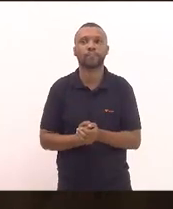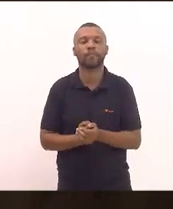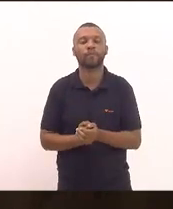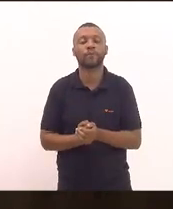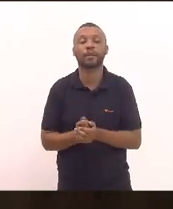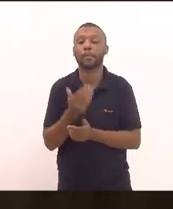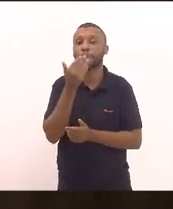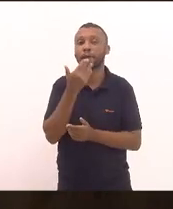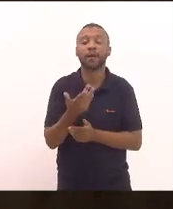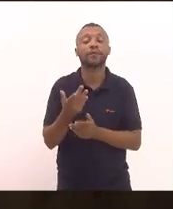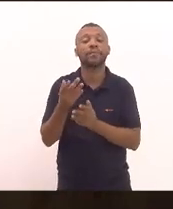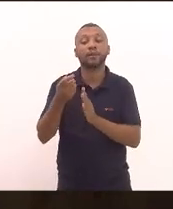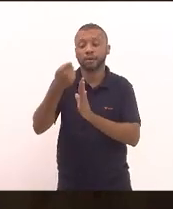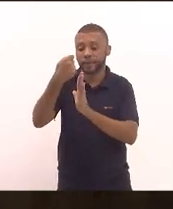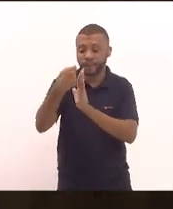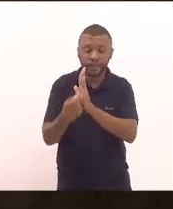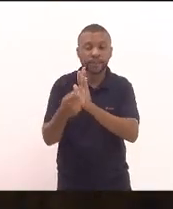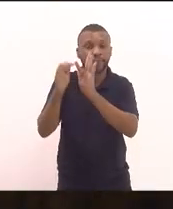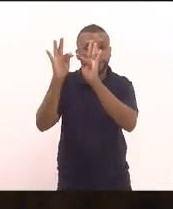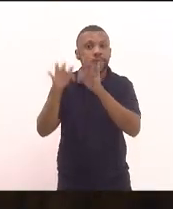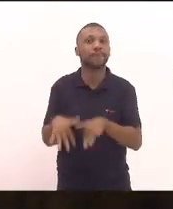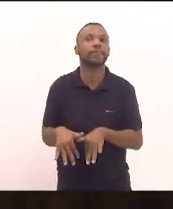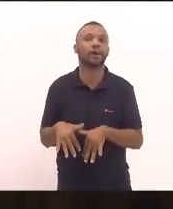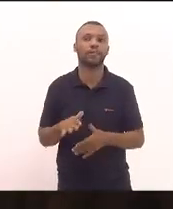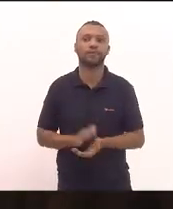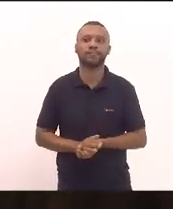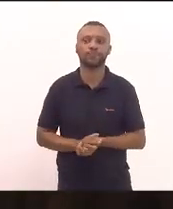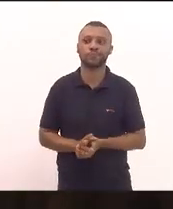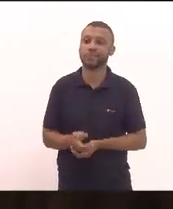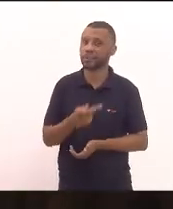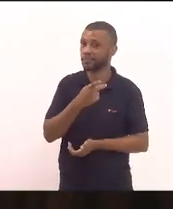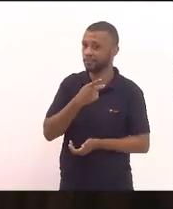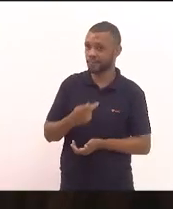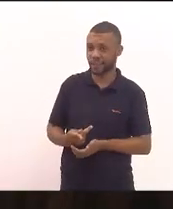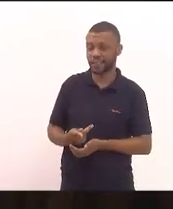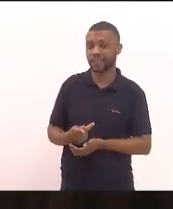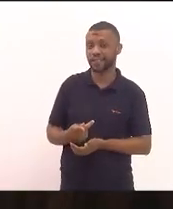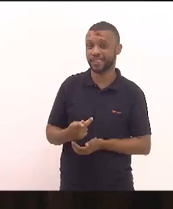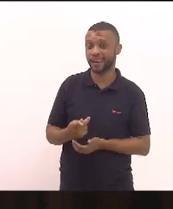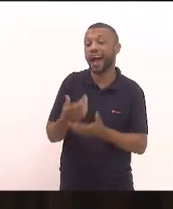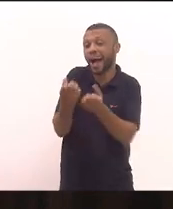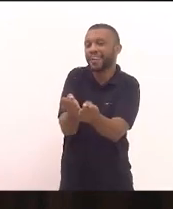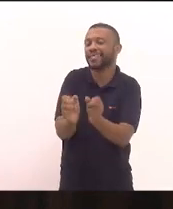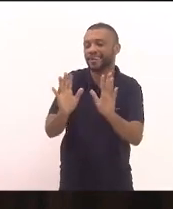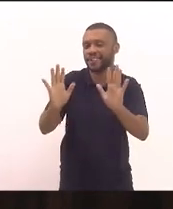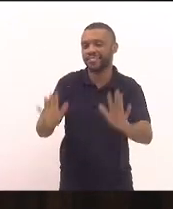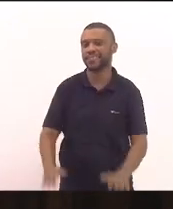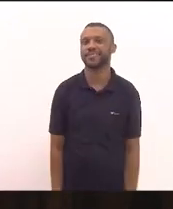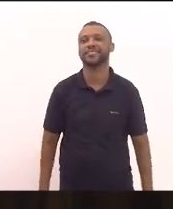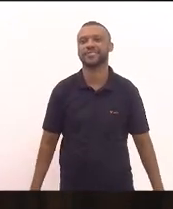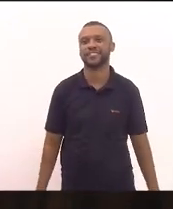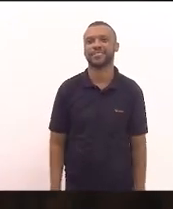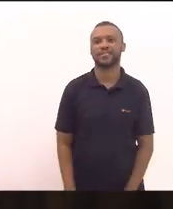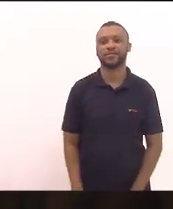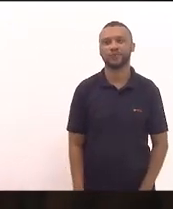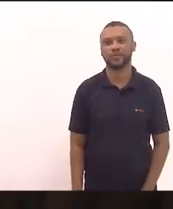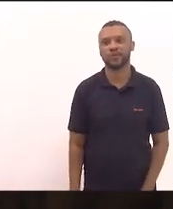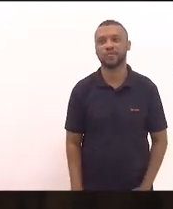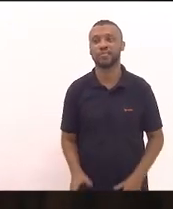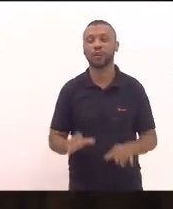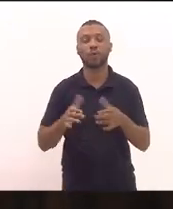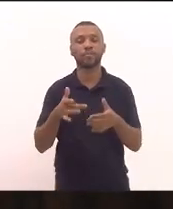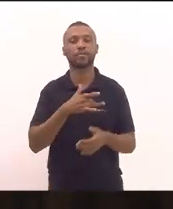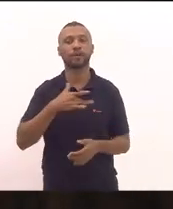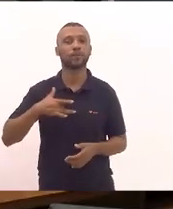Forma final de redação. Que a presidência defere. Pela Comissão de Saúde, deputada